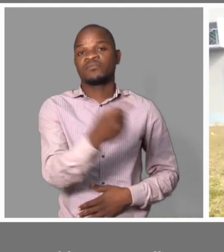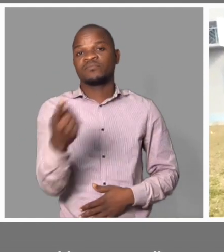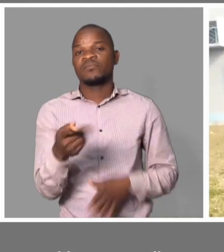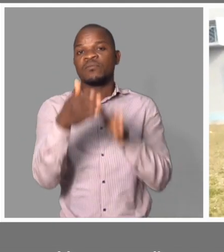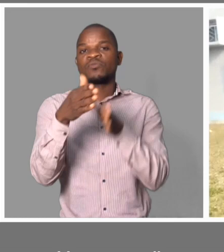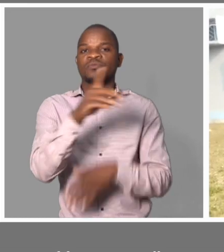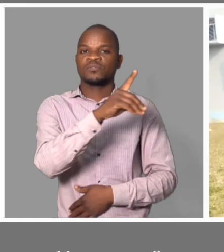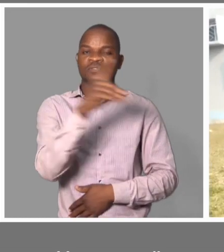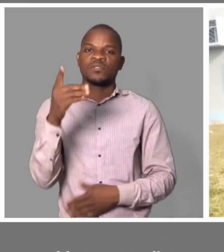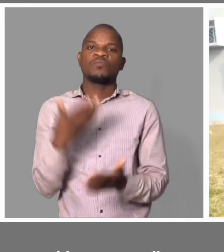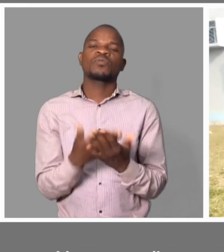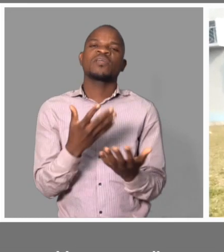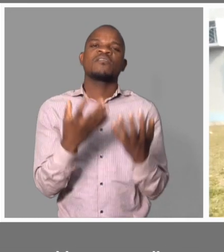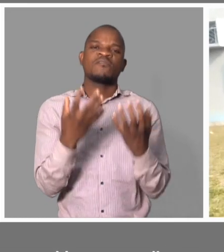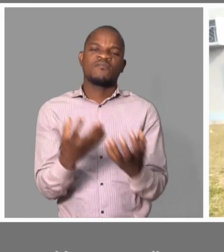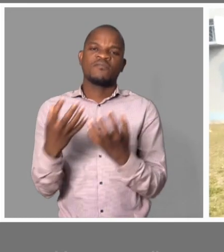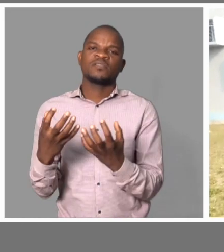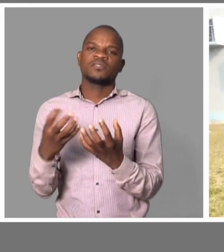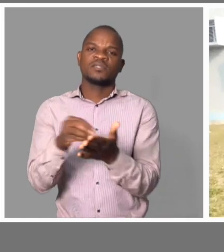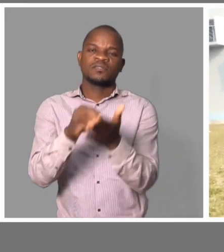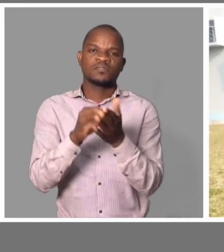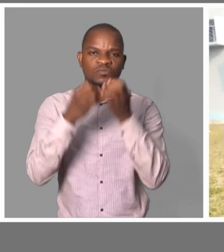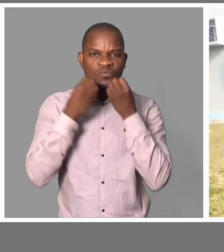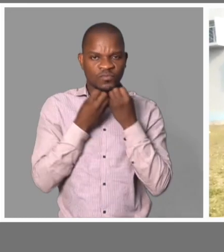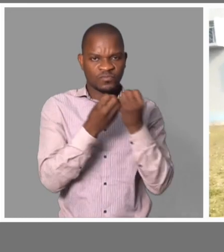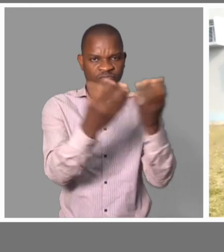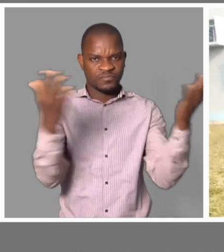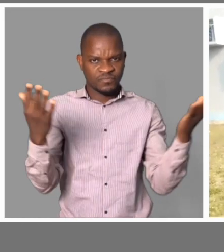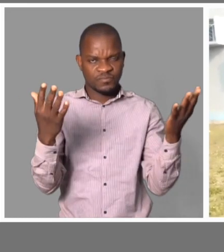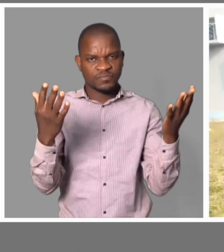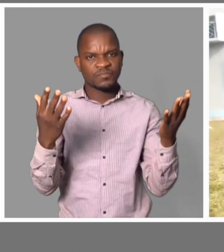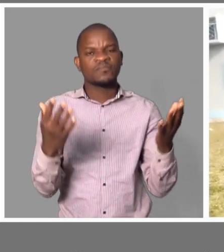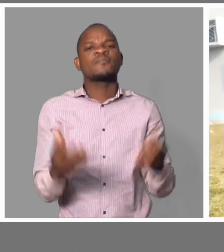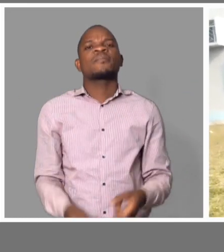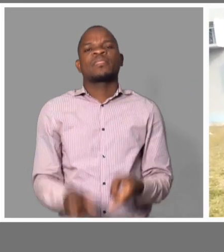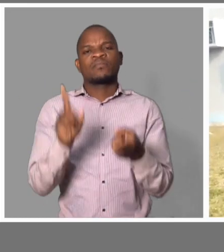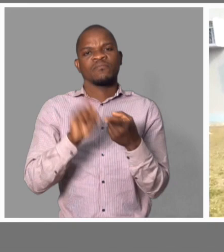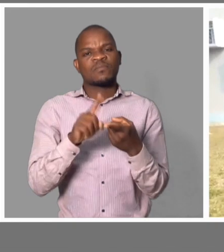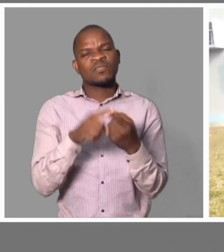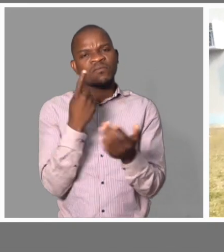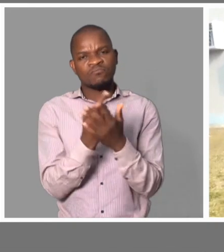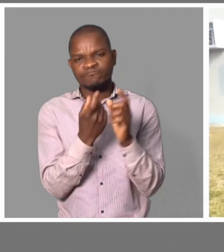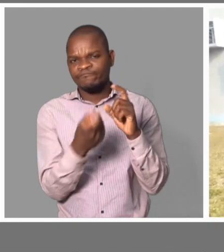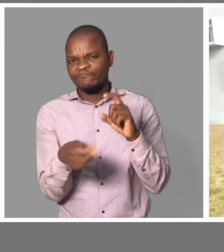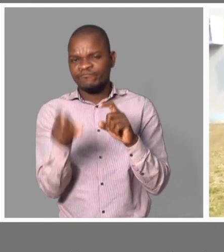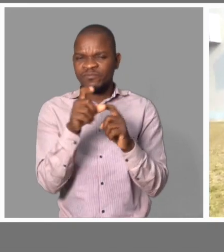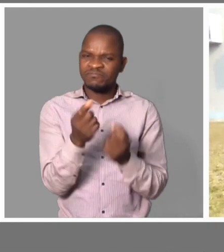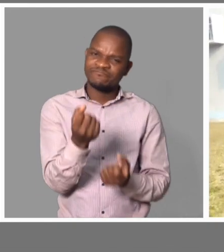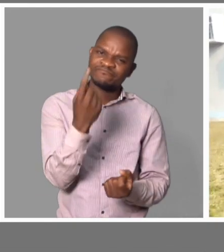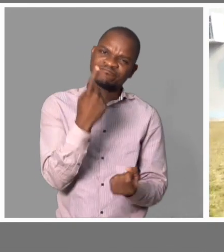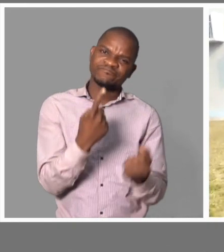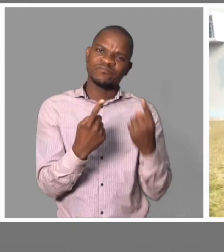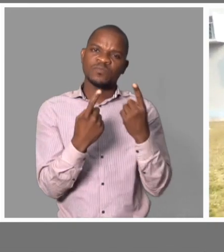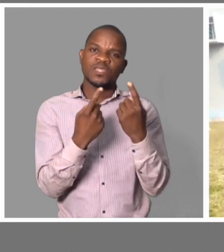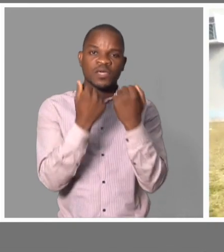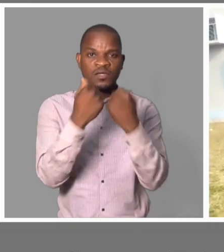tem falta de informação. Também pedir, aumentar algumas atividades ou